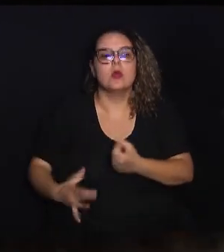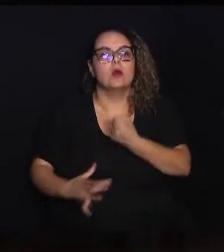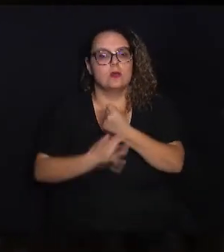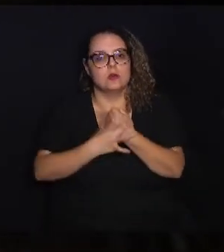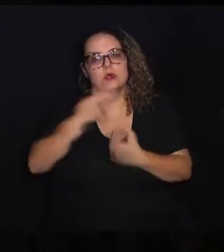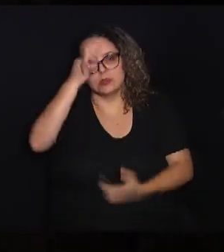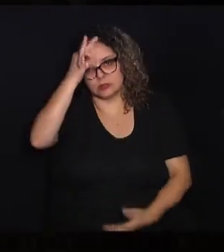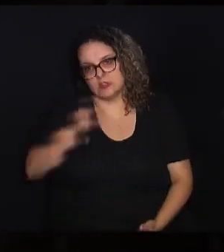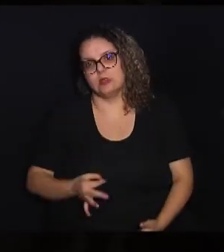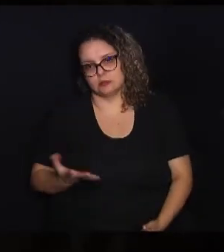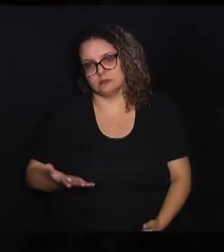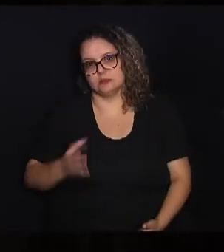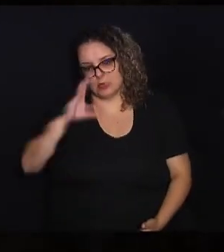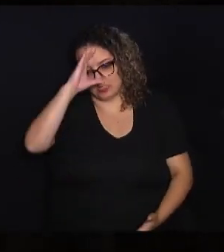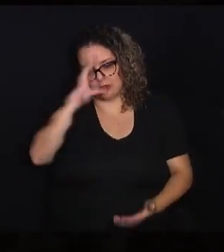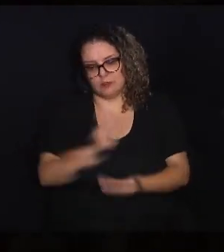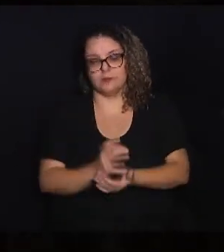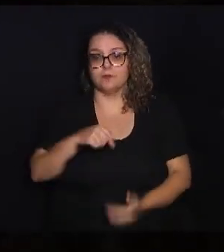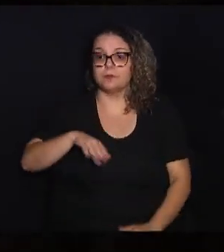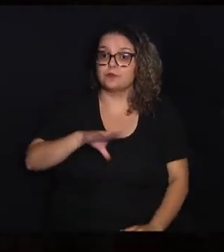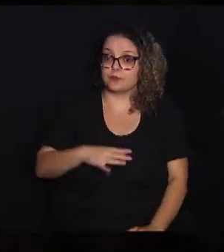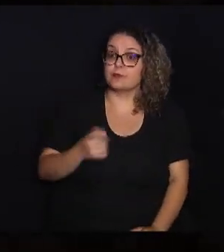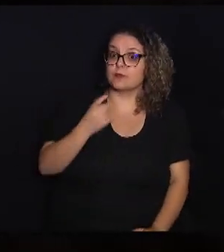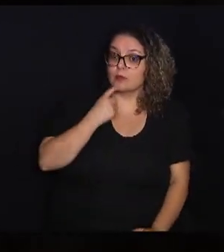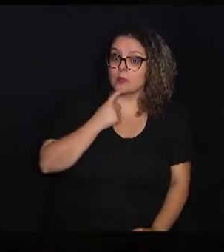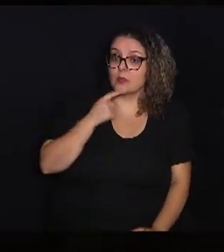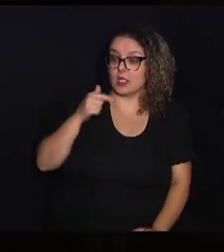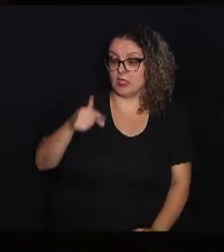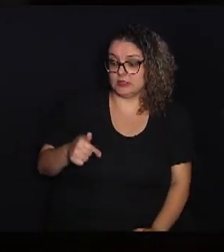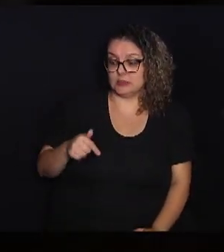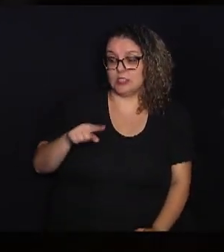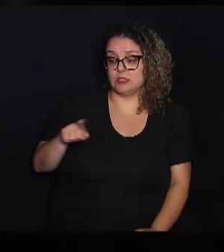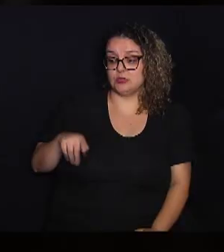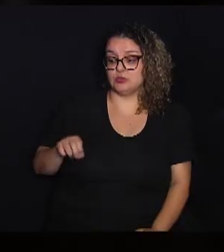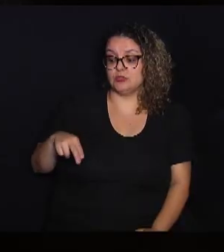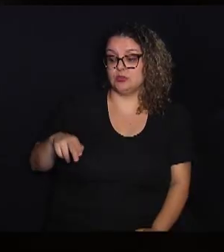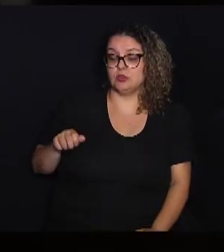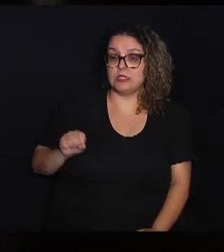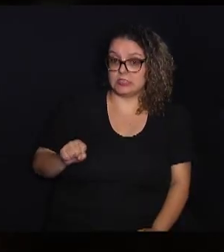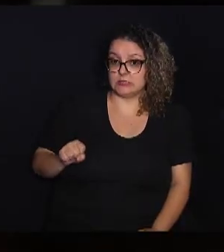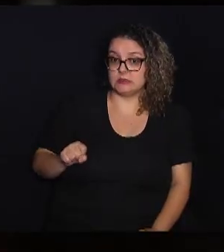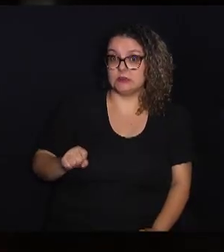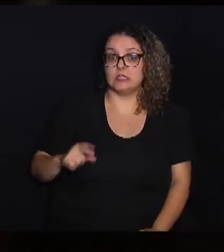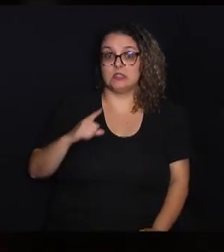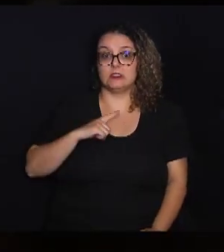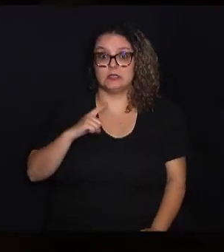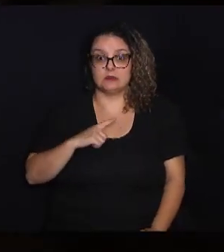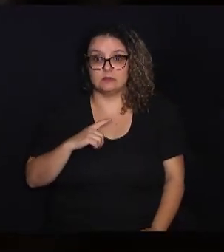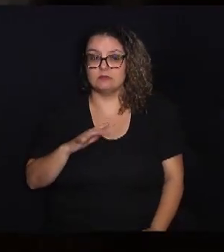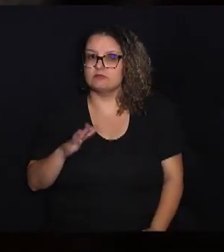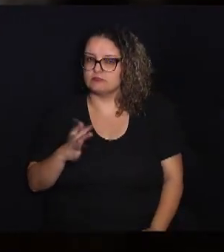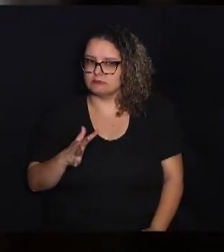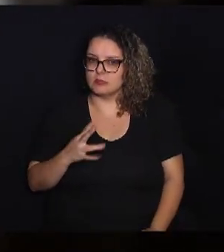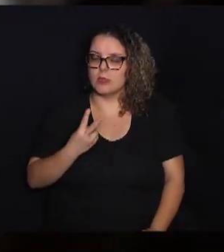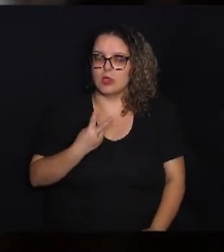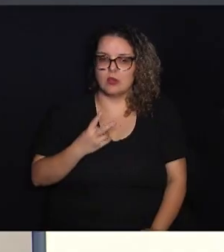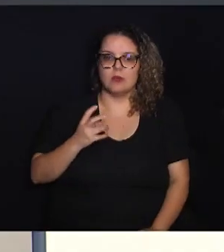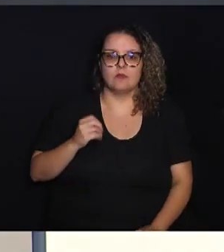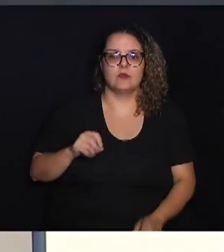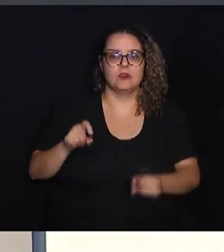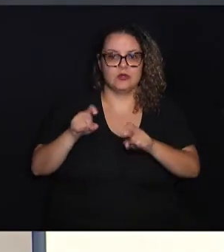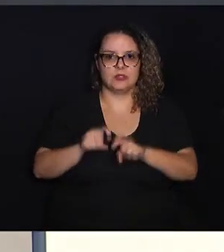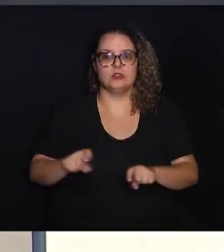confiável. Aqui em Campinas nós somos em 7 zonas eleitorais, então nós teremos pelo menos 20